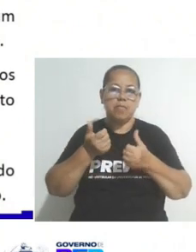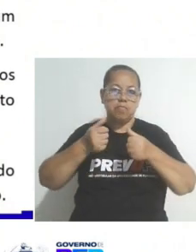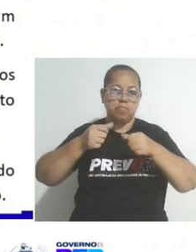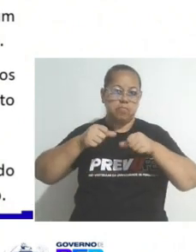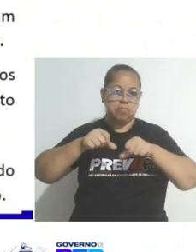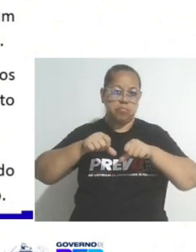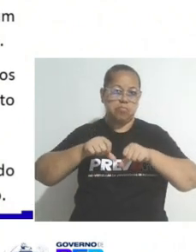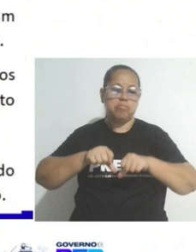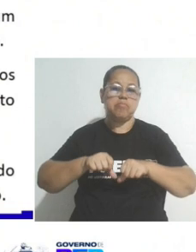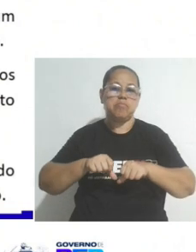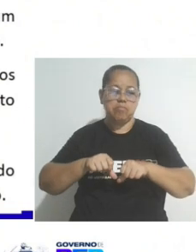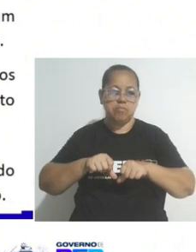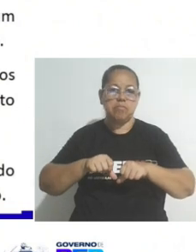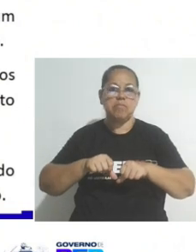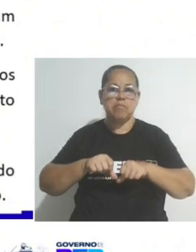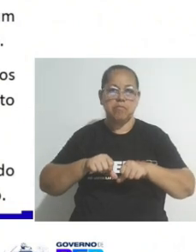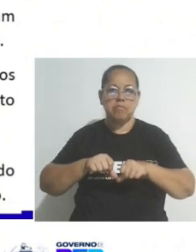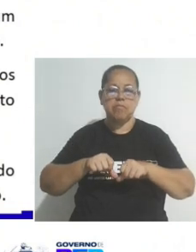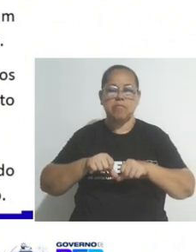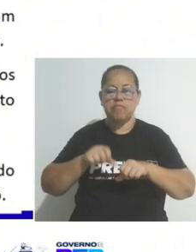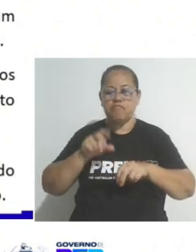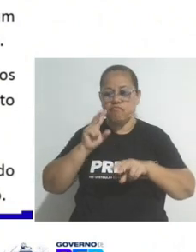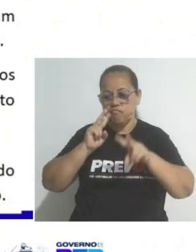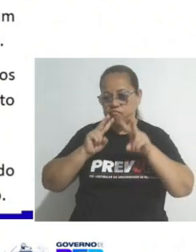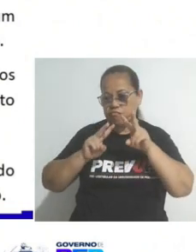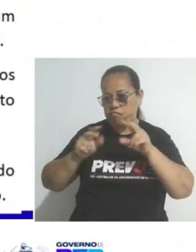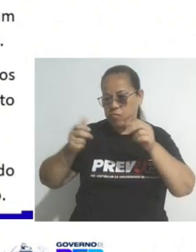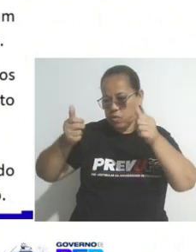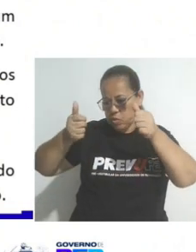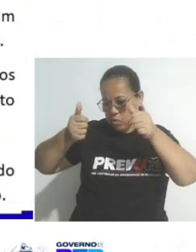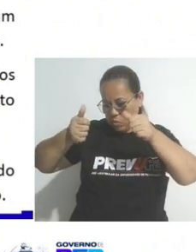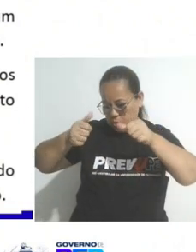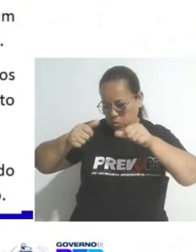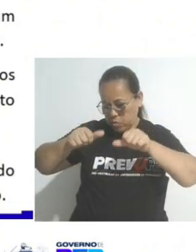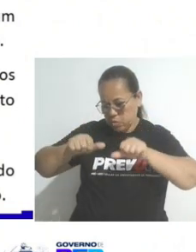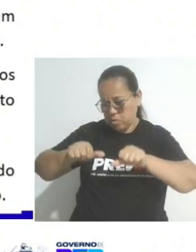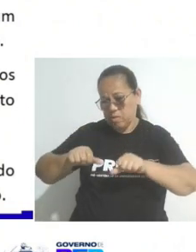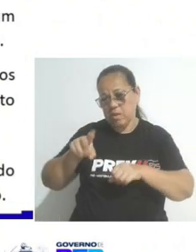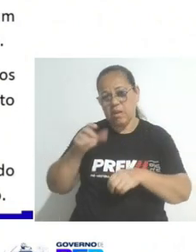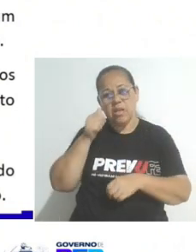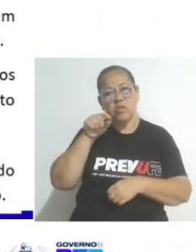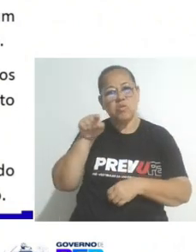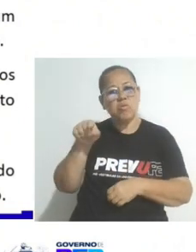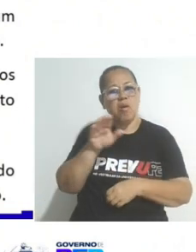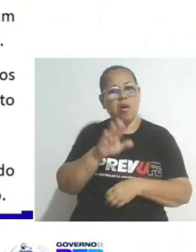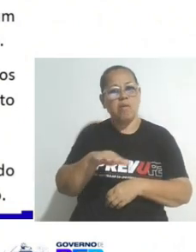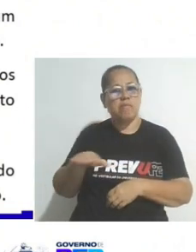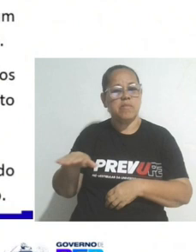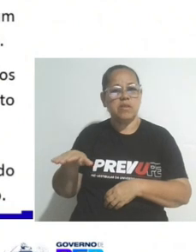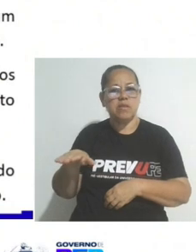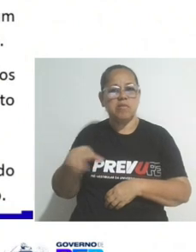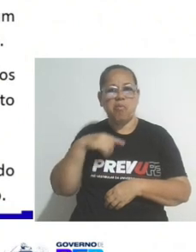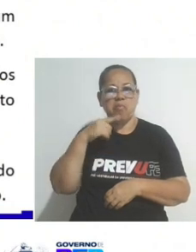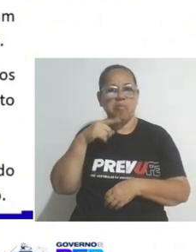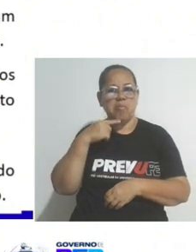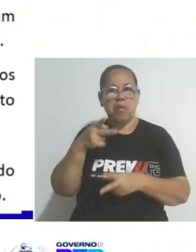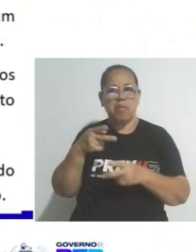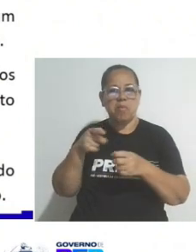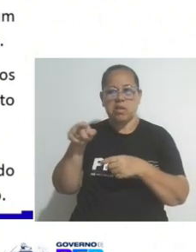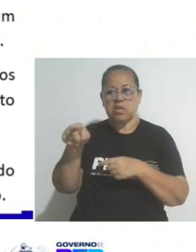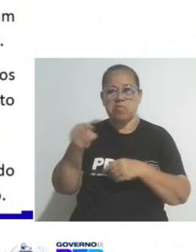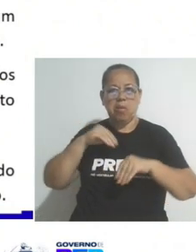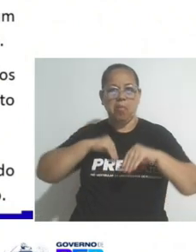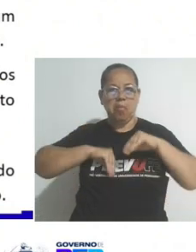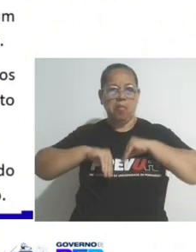viralizou do cio da ruína ela era só uma menina ninguém notou a sua